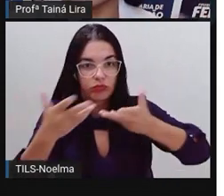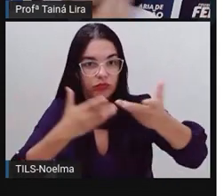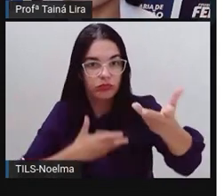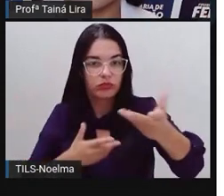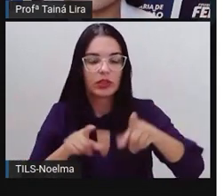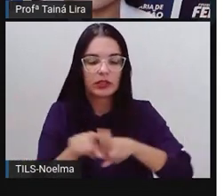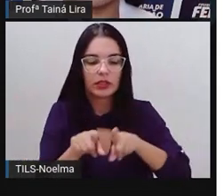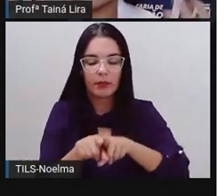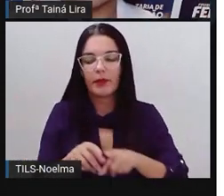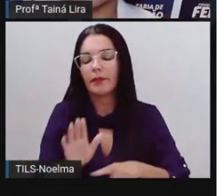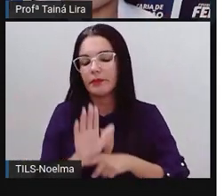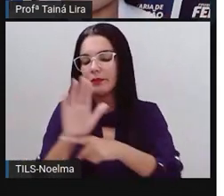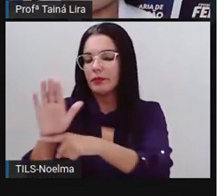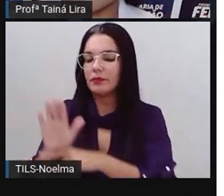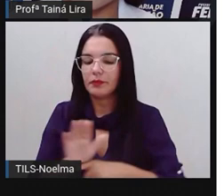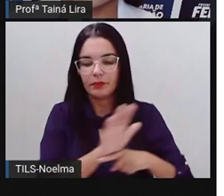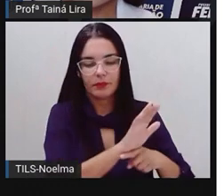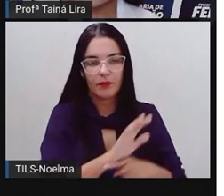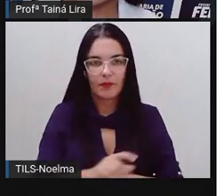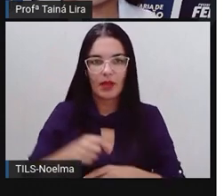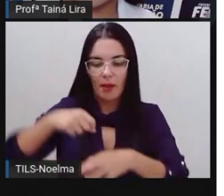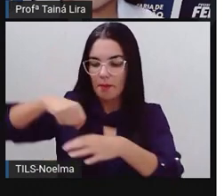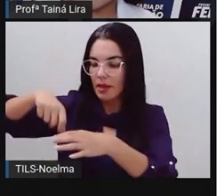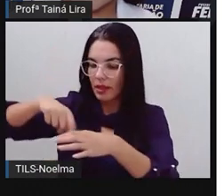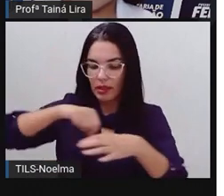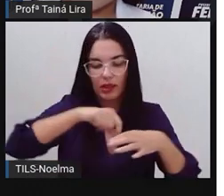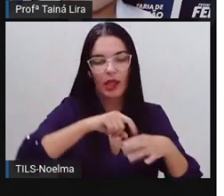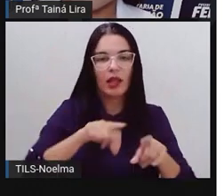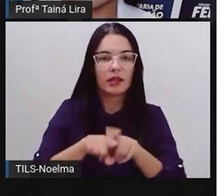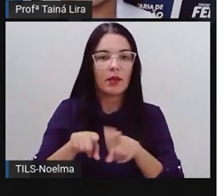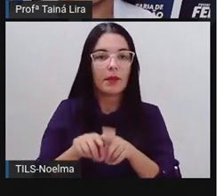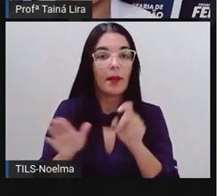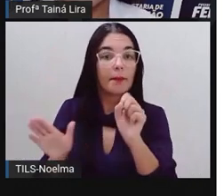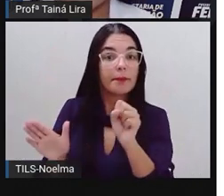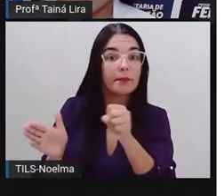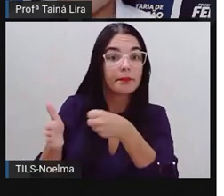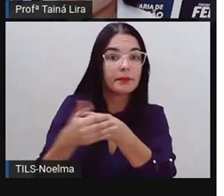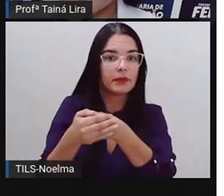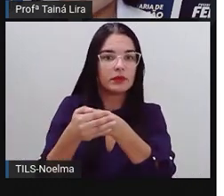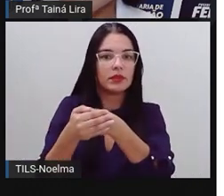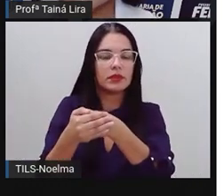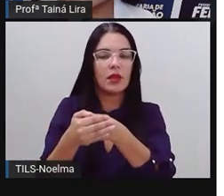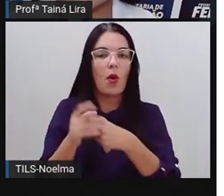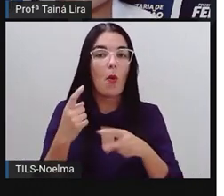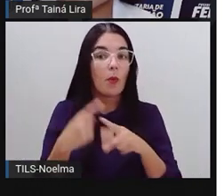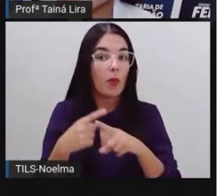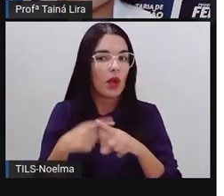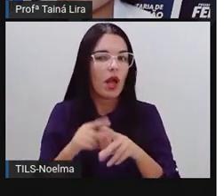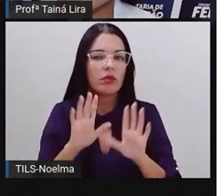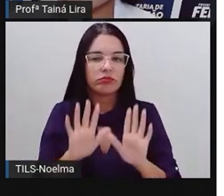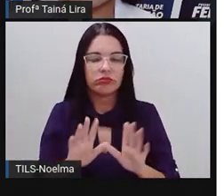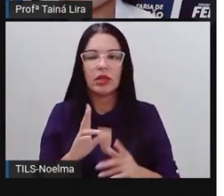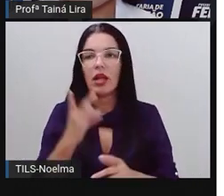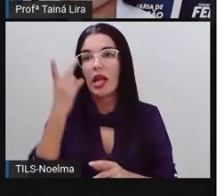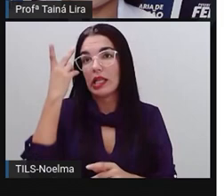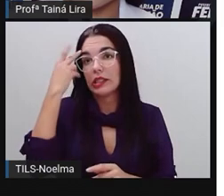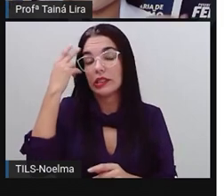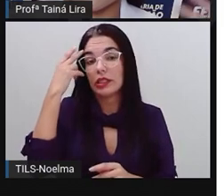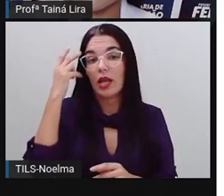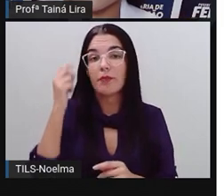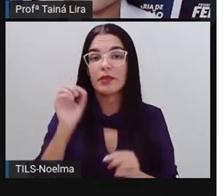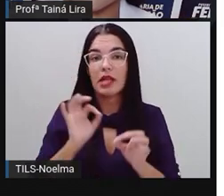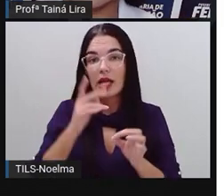plantar né colher para sobreviver e também a proteção porque era muito comum que que as